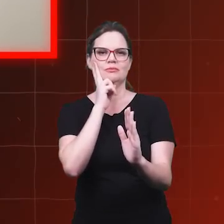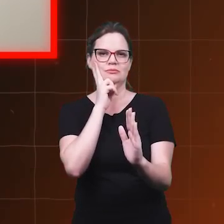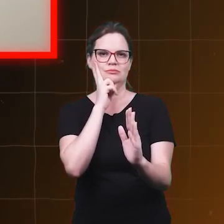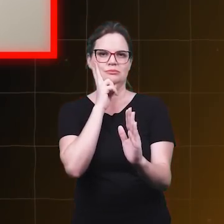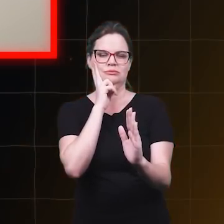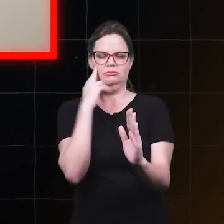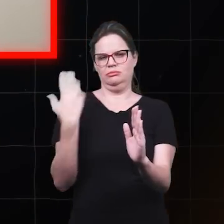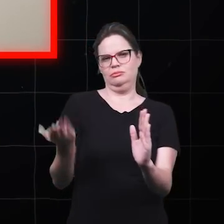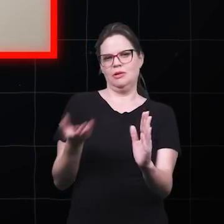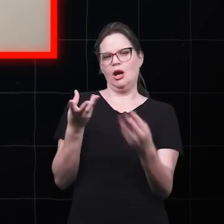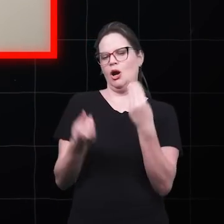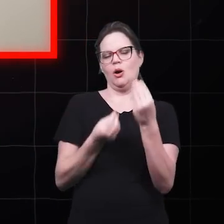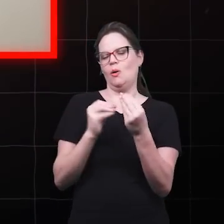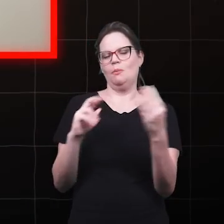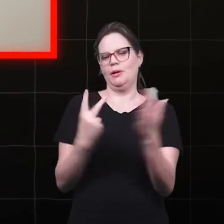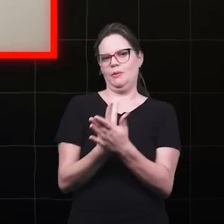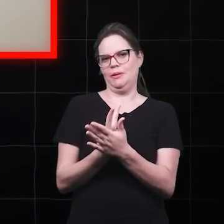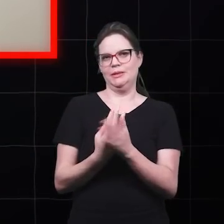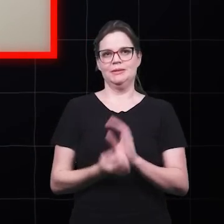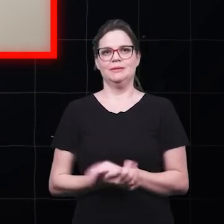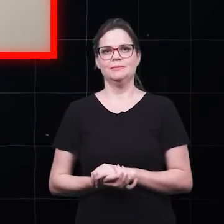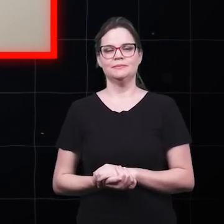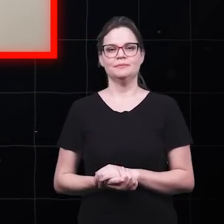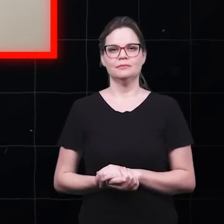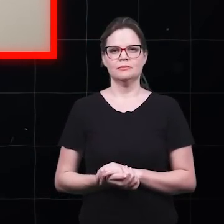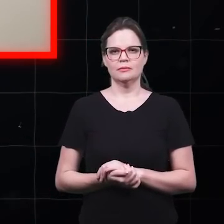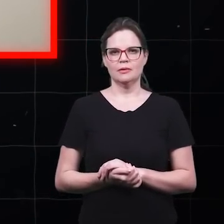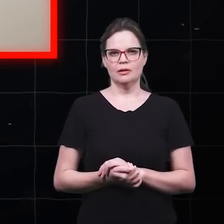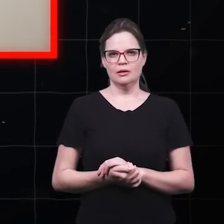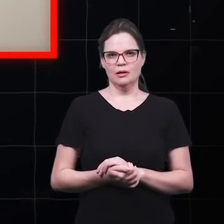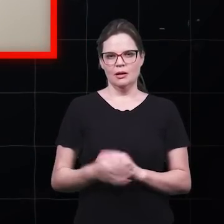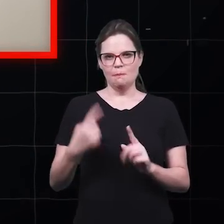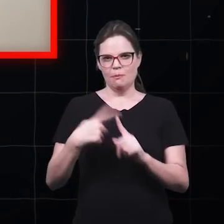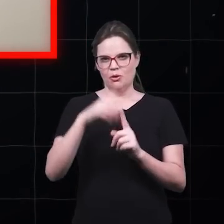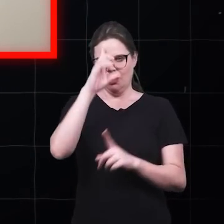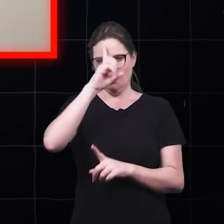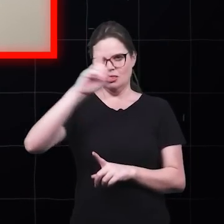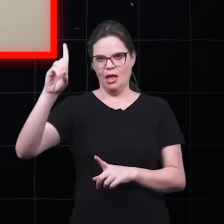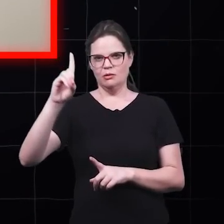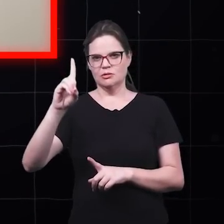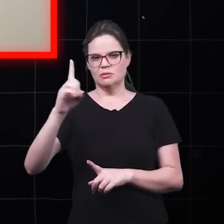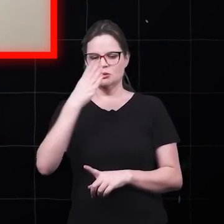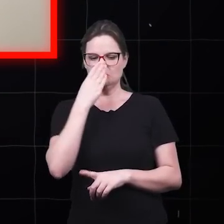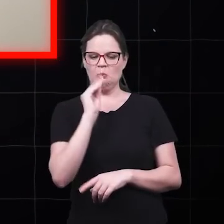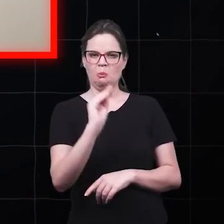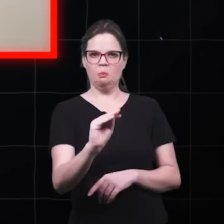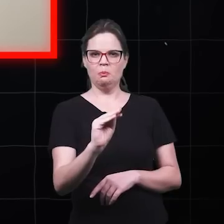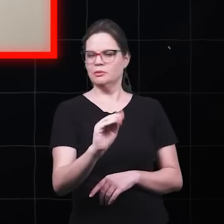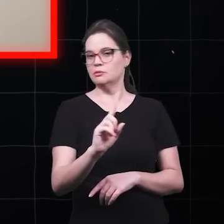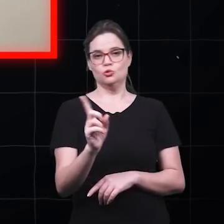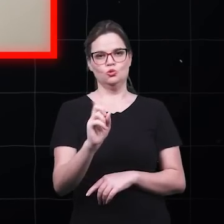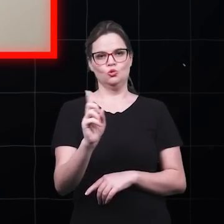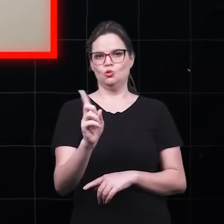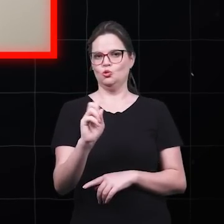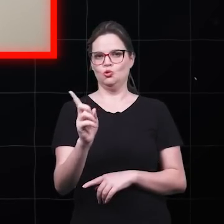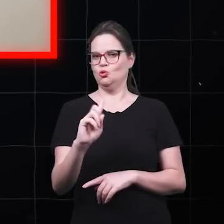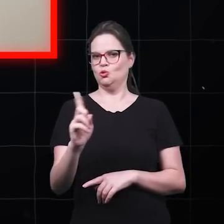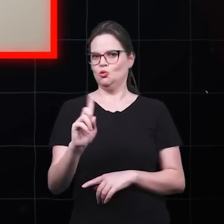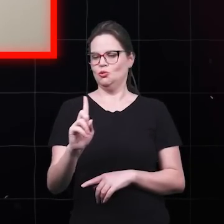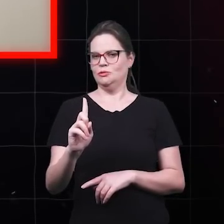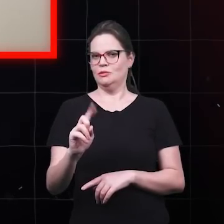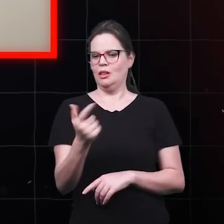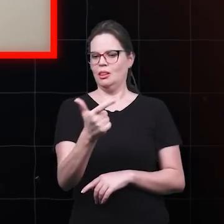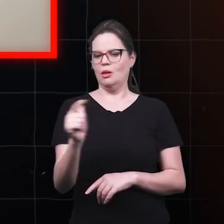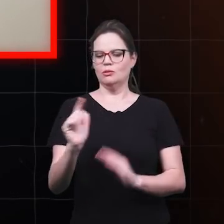Mas por que isso ocorre? Não foi porque Deus deixou de prover o vinho, que é a operação do Espírito Santo, mas